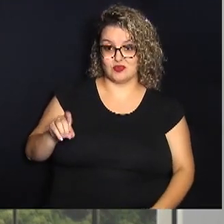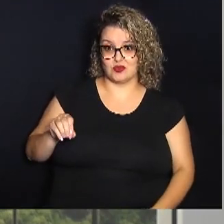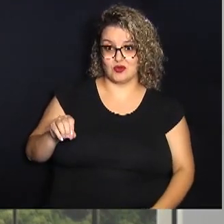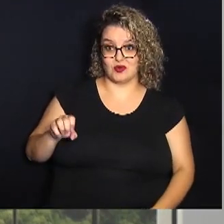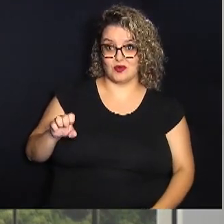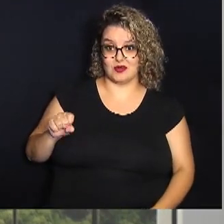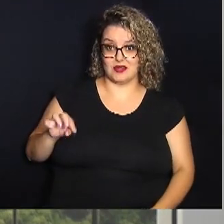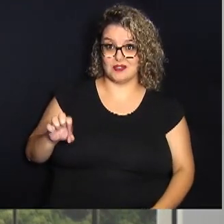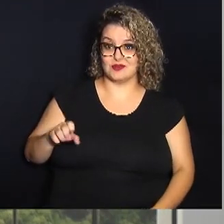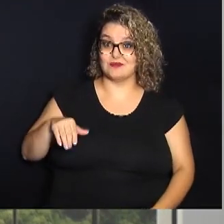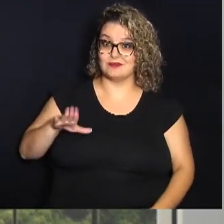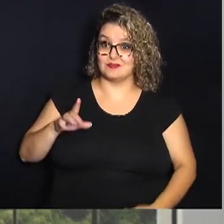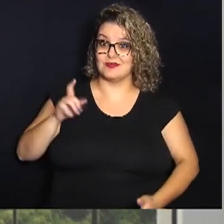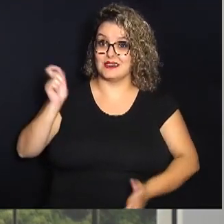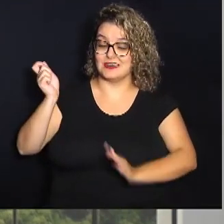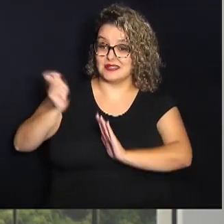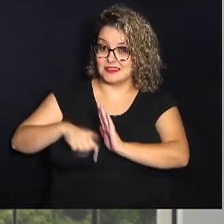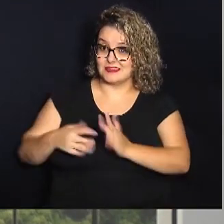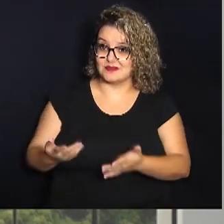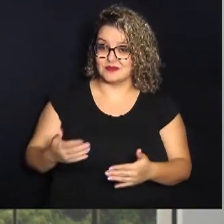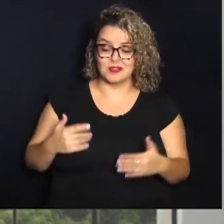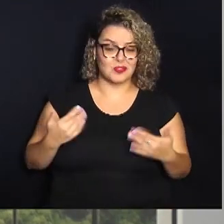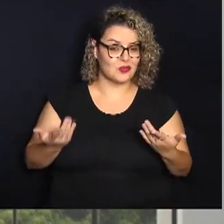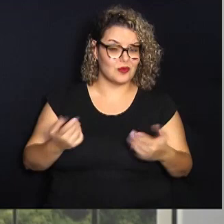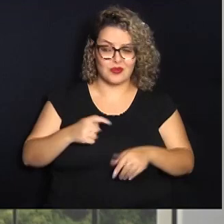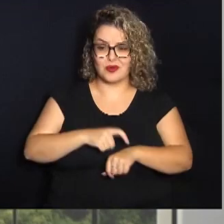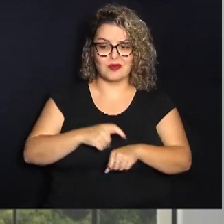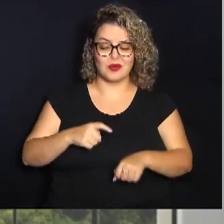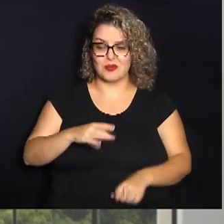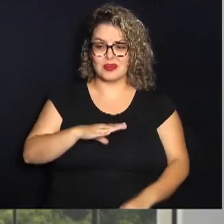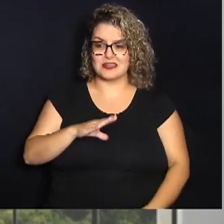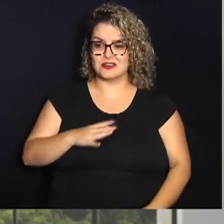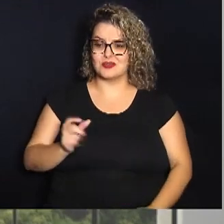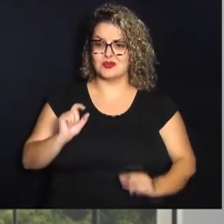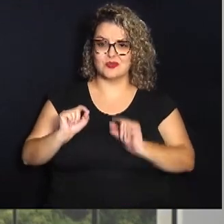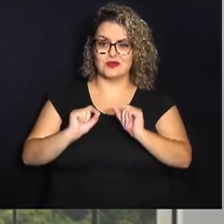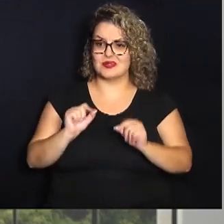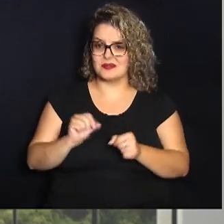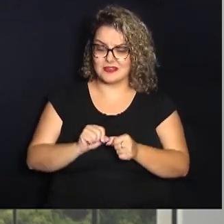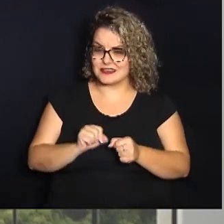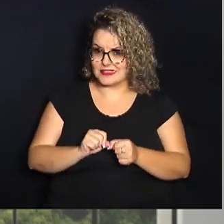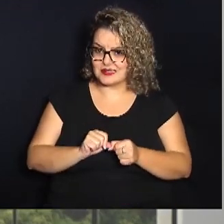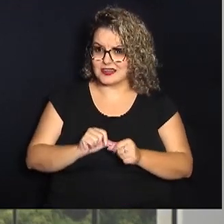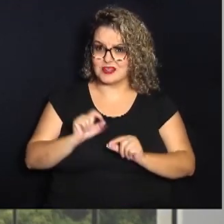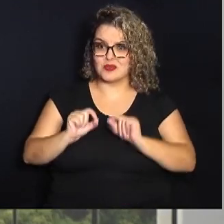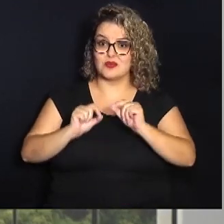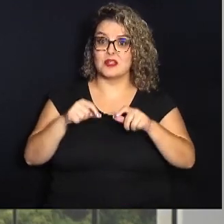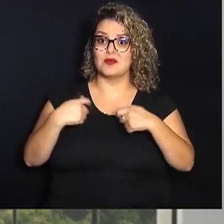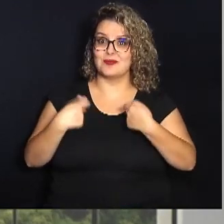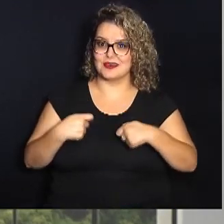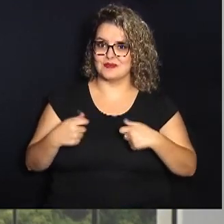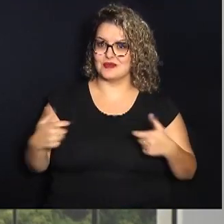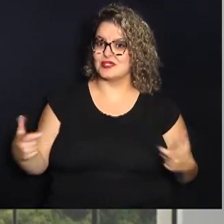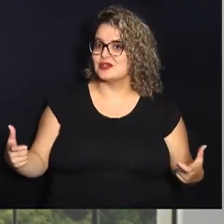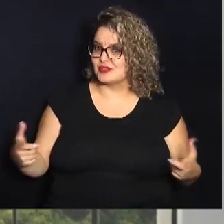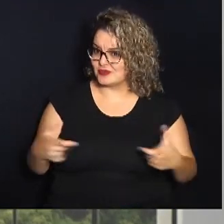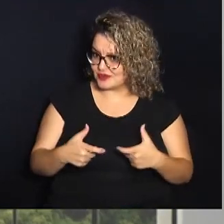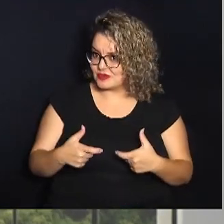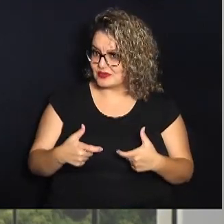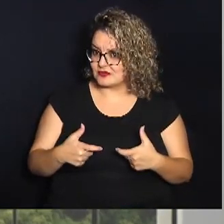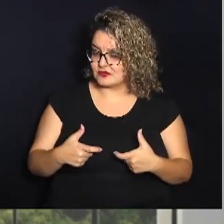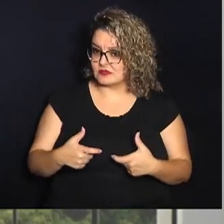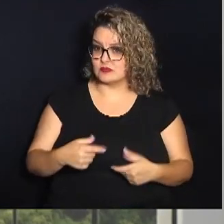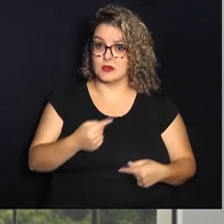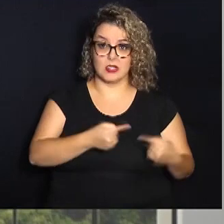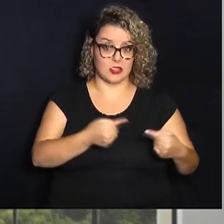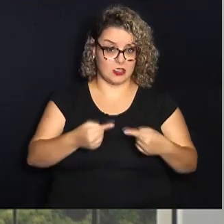registra casos. Qual que é a situação de Campinas? O que está sendo feito e o que precisa para diminuir os casos? Para